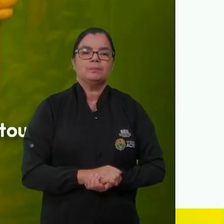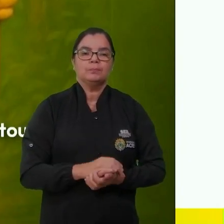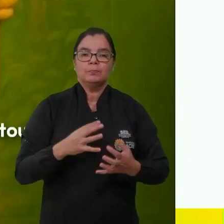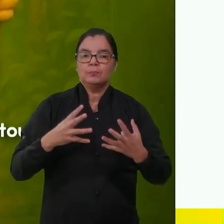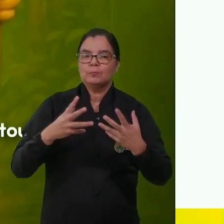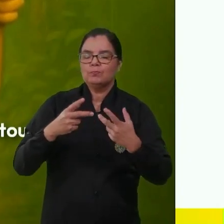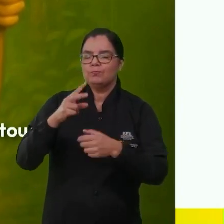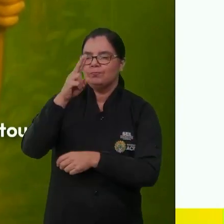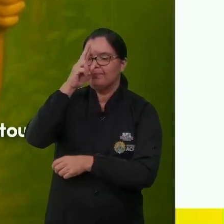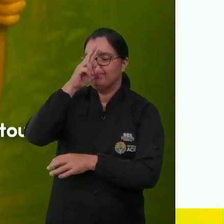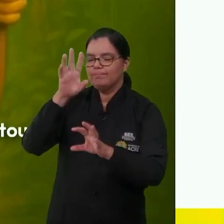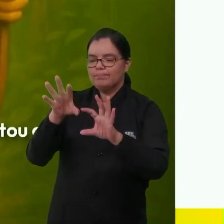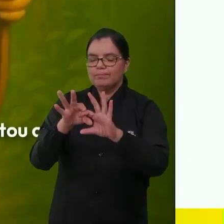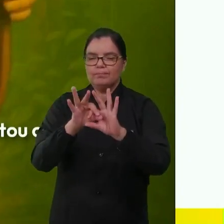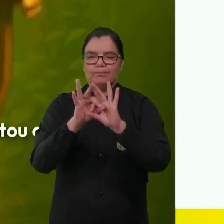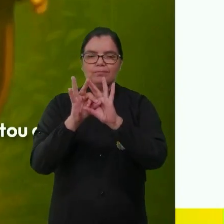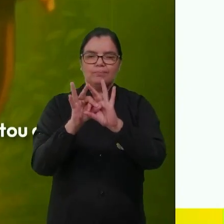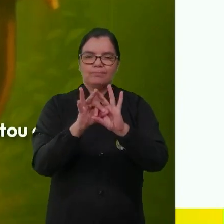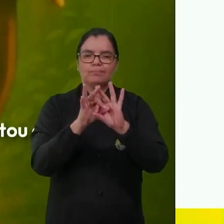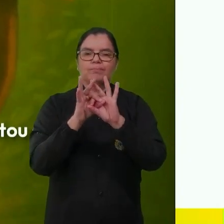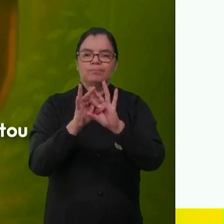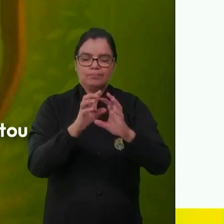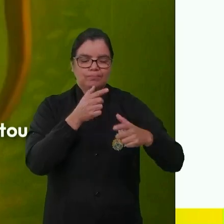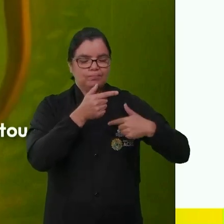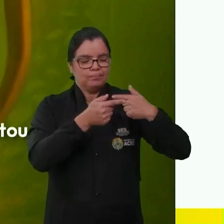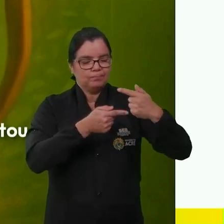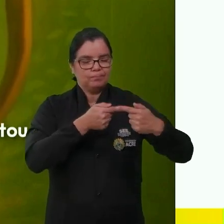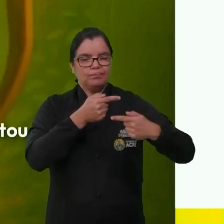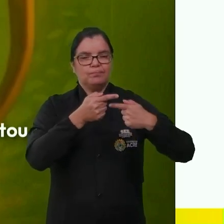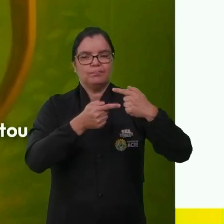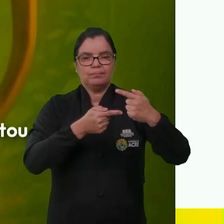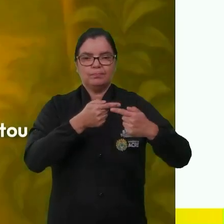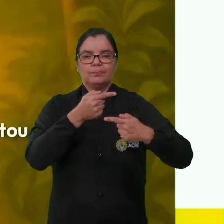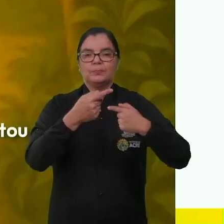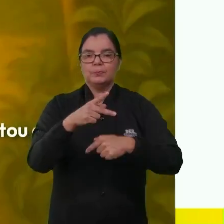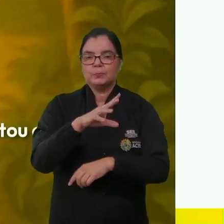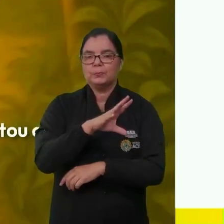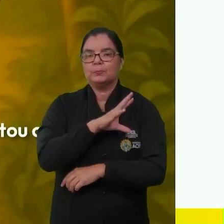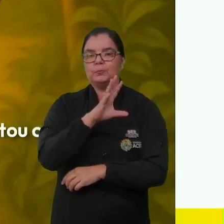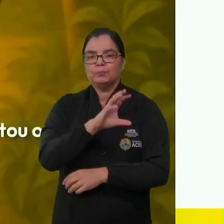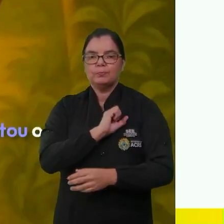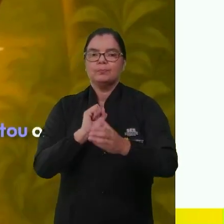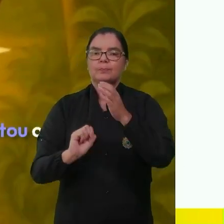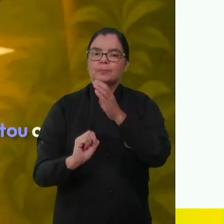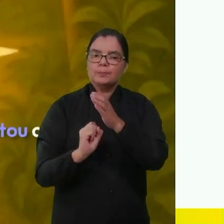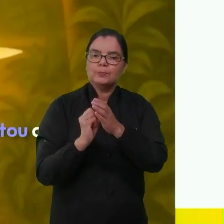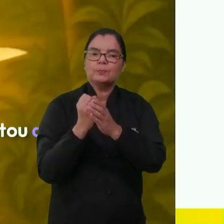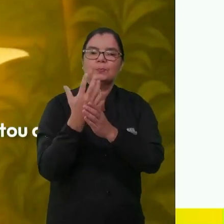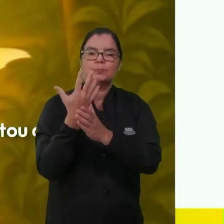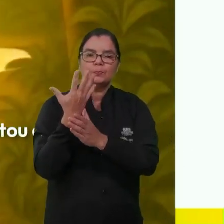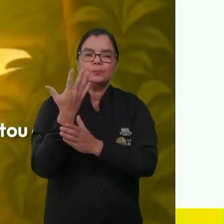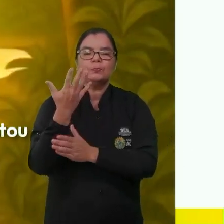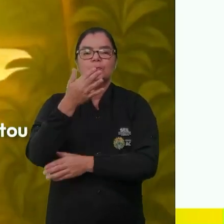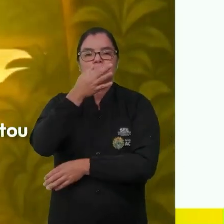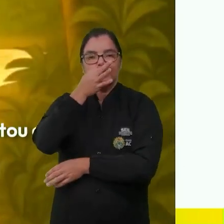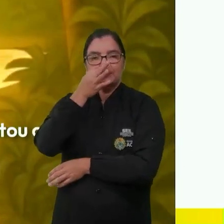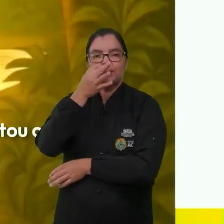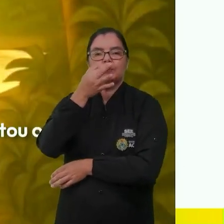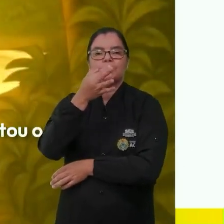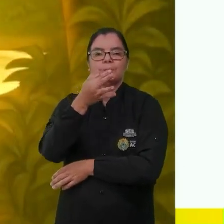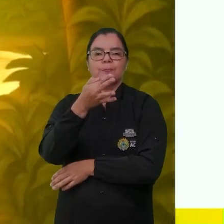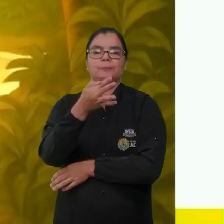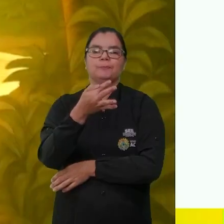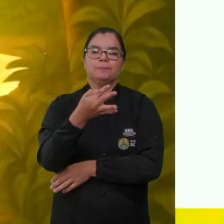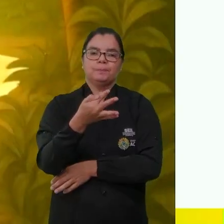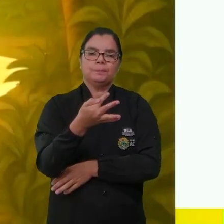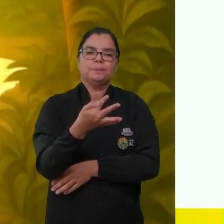Tua história uniu sangue e chão, vive em cada geração, do teu amor brotou o futuro.